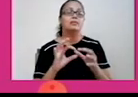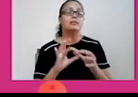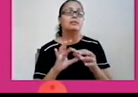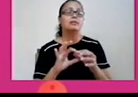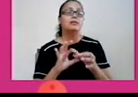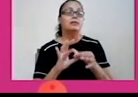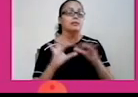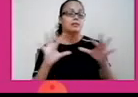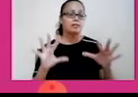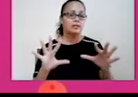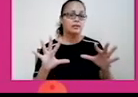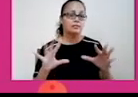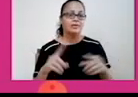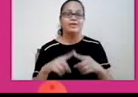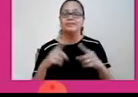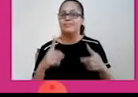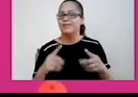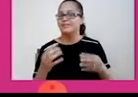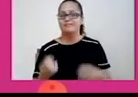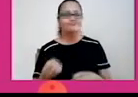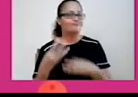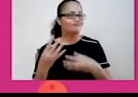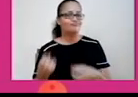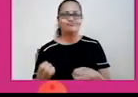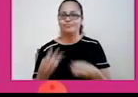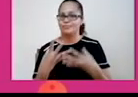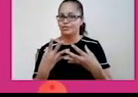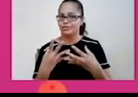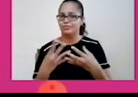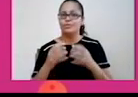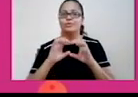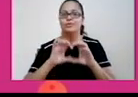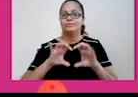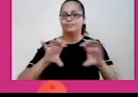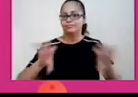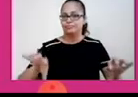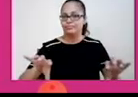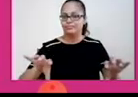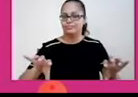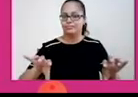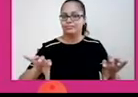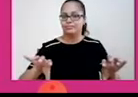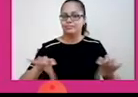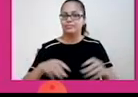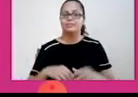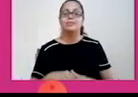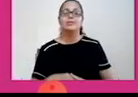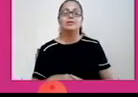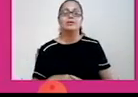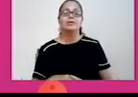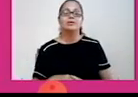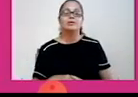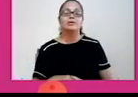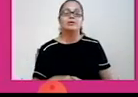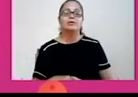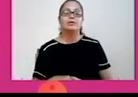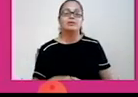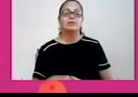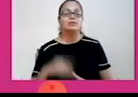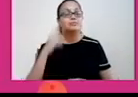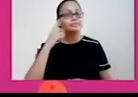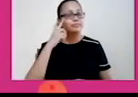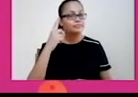também não estimula essa esperança dos separatistas, né? Então, os mongóis que vivem na China, né, o ideal deles